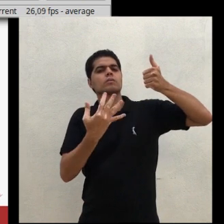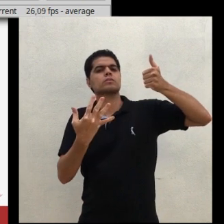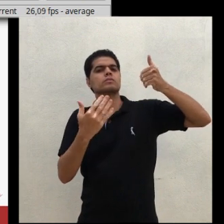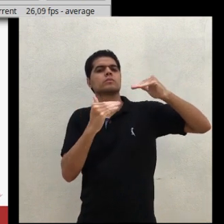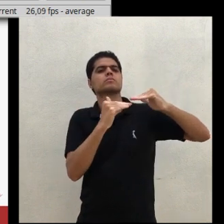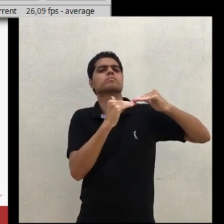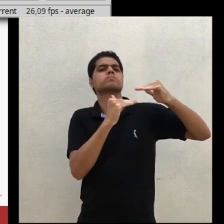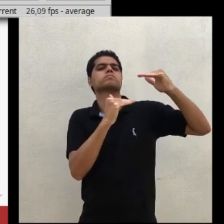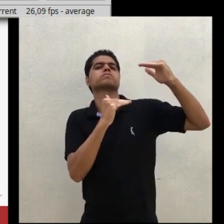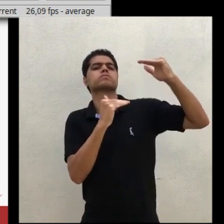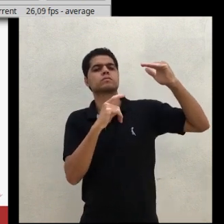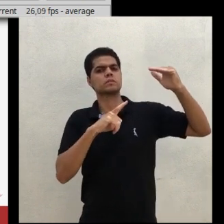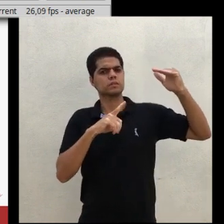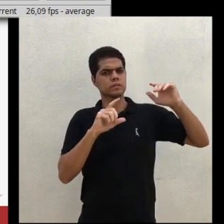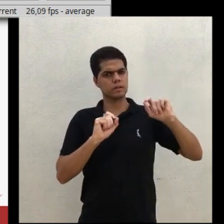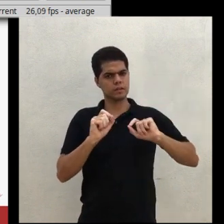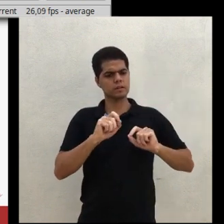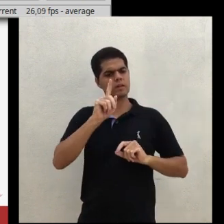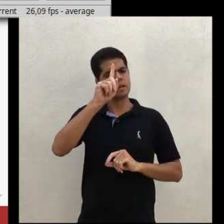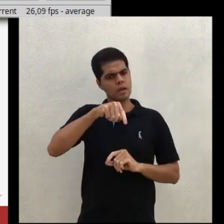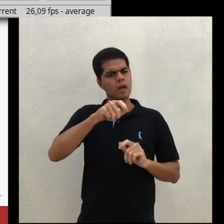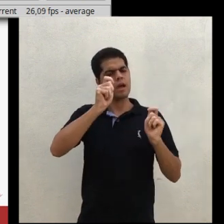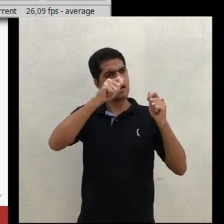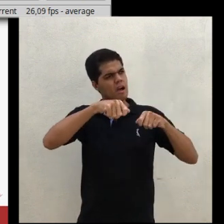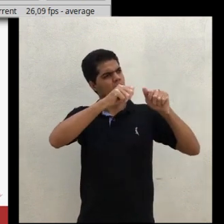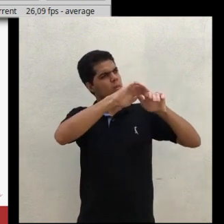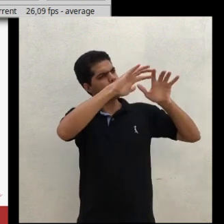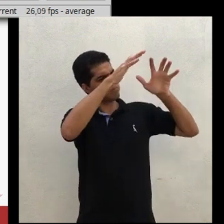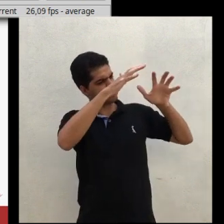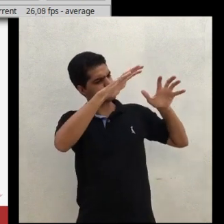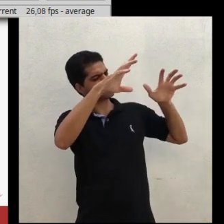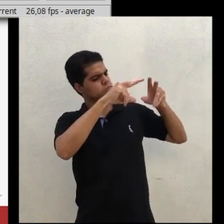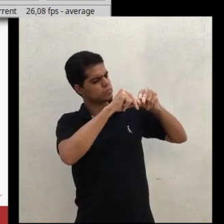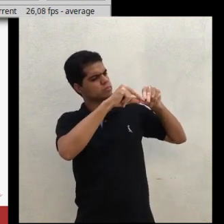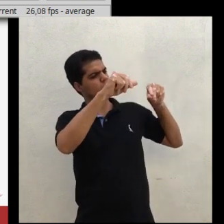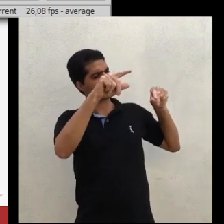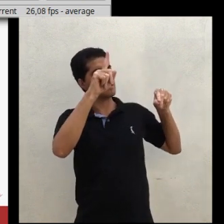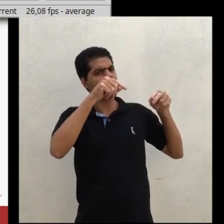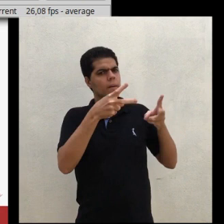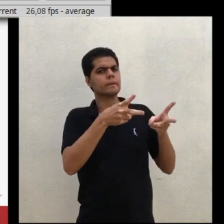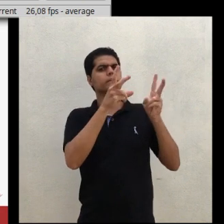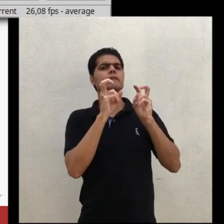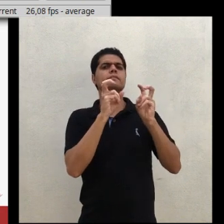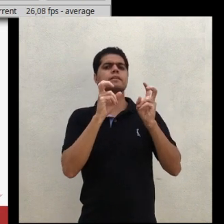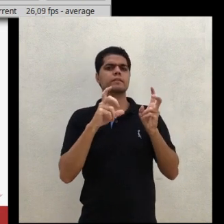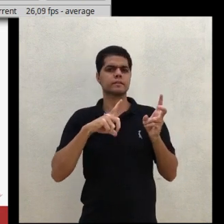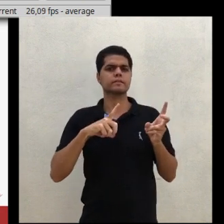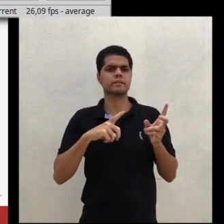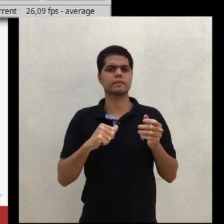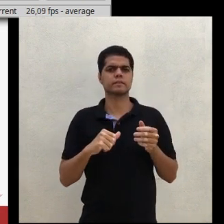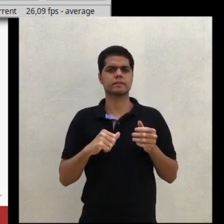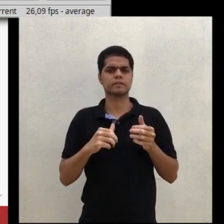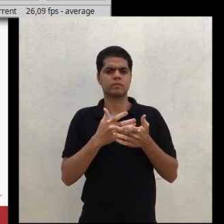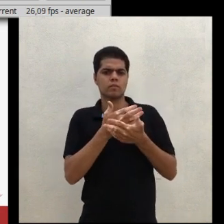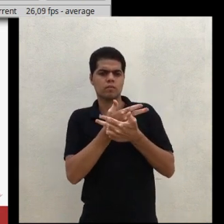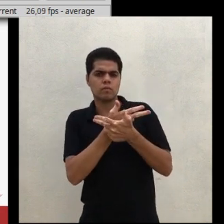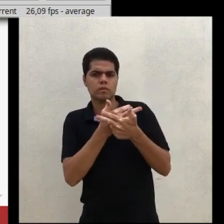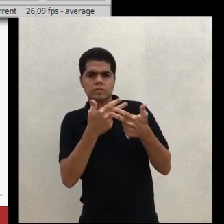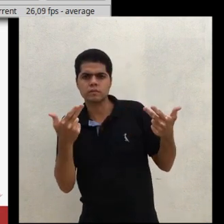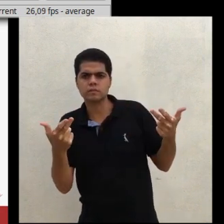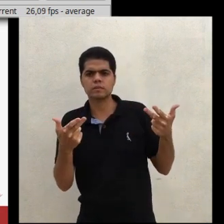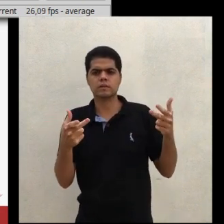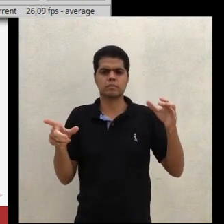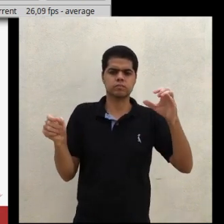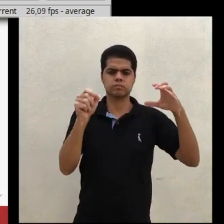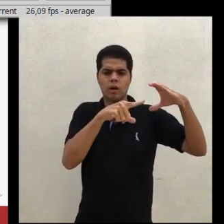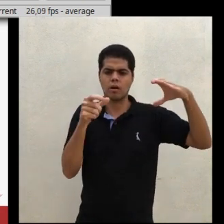areia. Né? Você vai tendo diferentes graus de inclusão. À medida que eu vou adicionando mais e mais e mais grãos de areia,